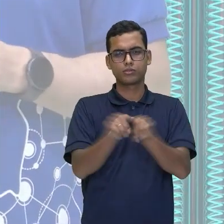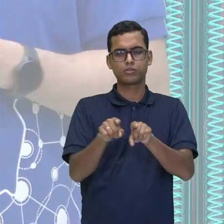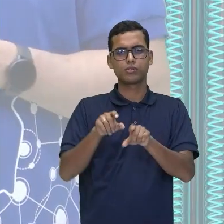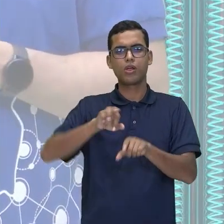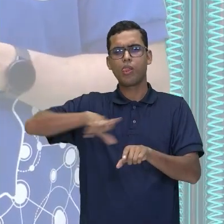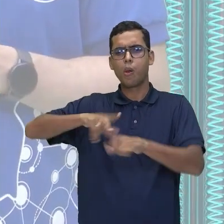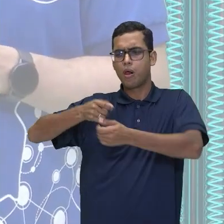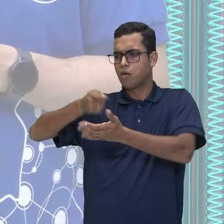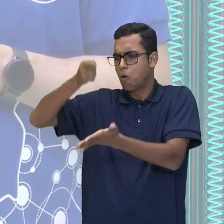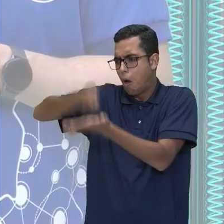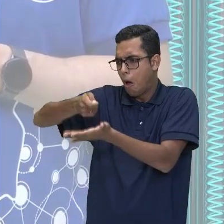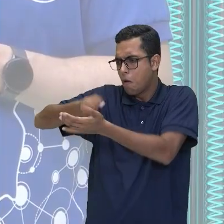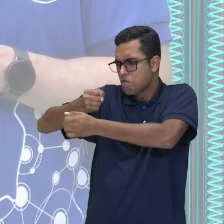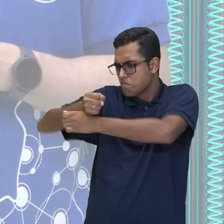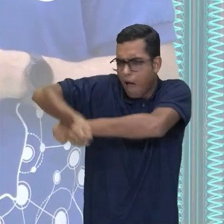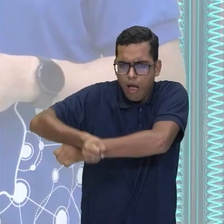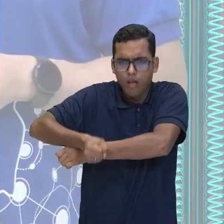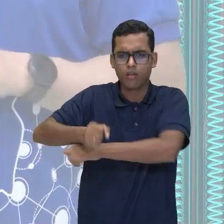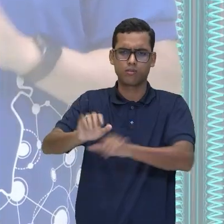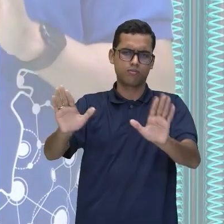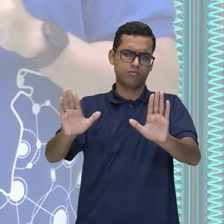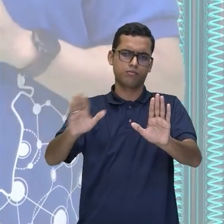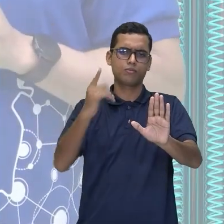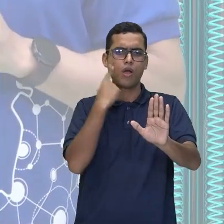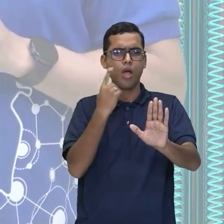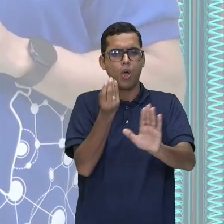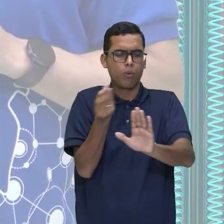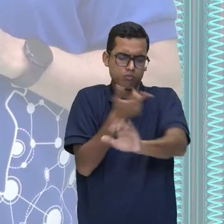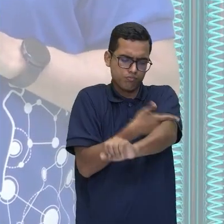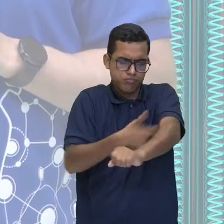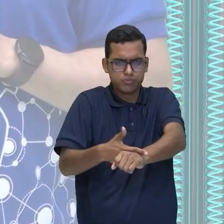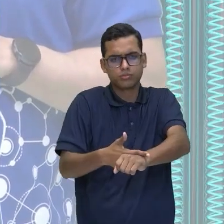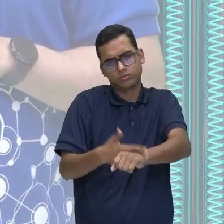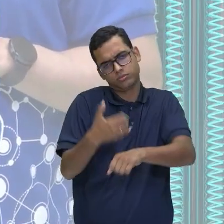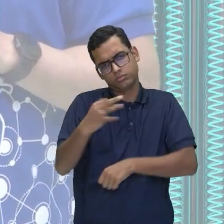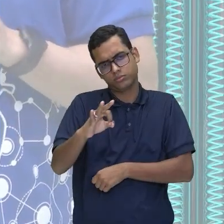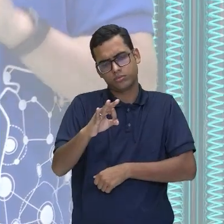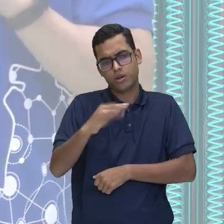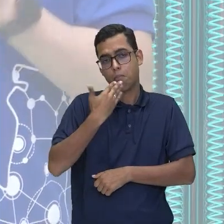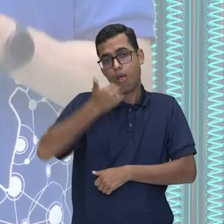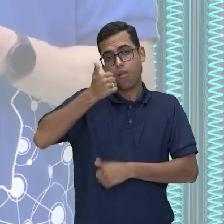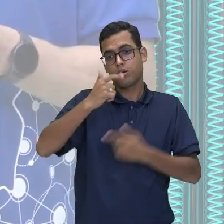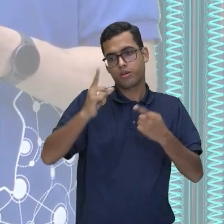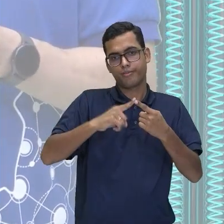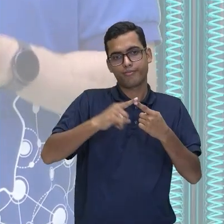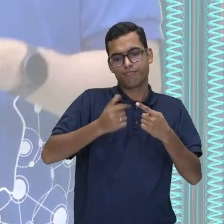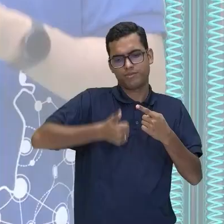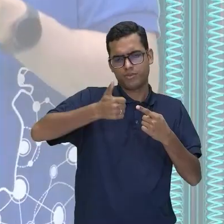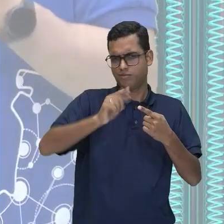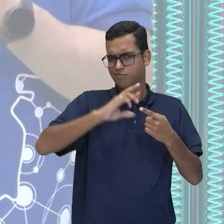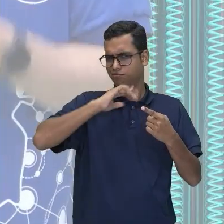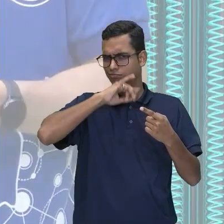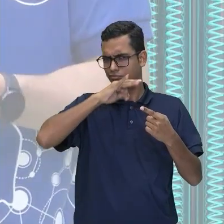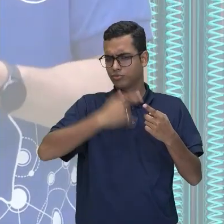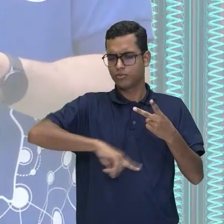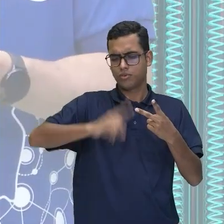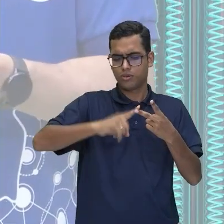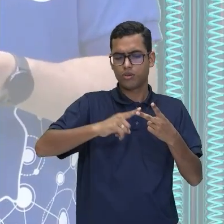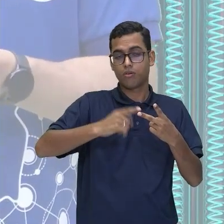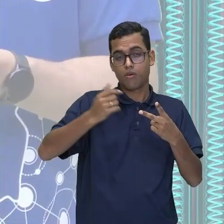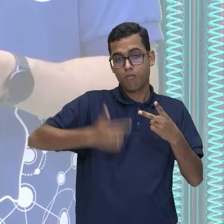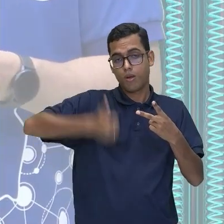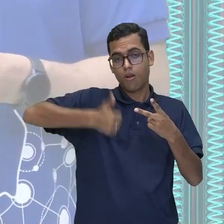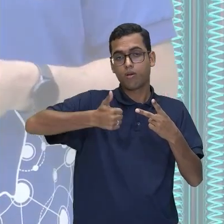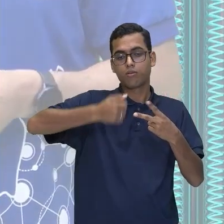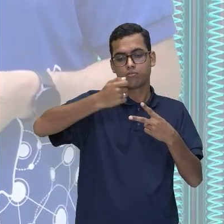dando muita chance ali para o nosso interlocutor. Mas, enfim, ele é muito mais educado que a primeira opção. Já que eu tenho que falar o imediato, é algo que realmente precisa ser